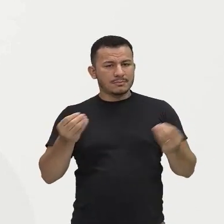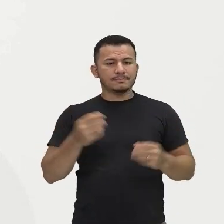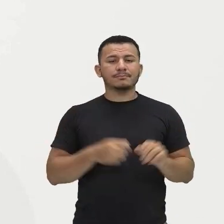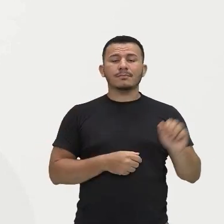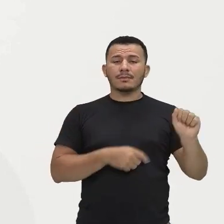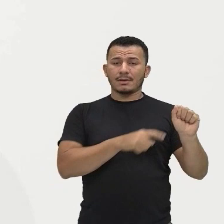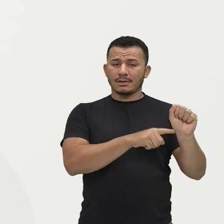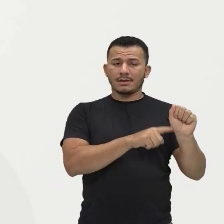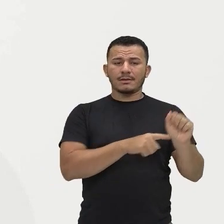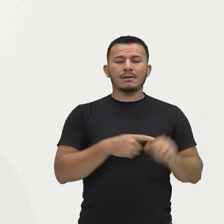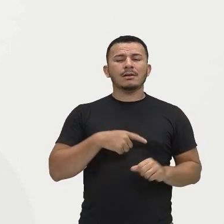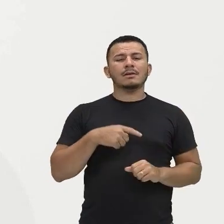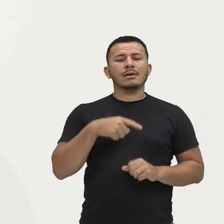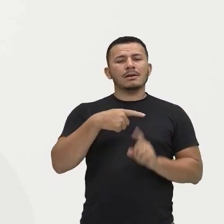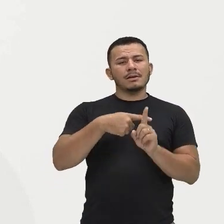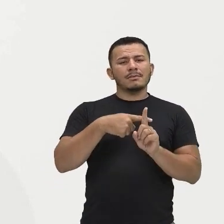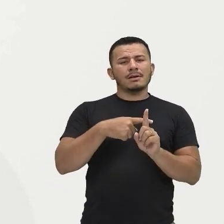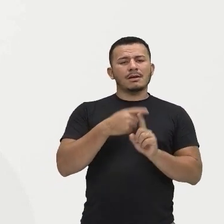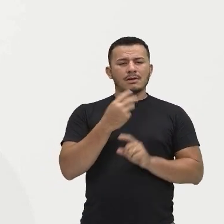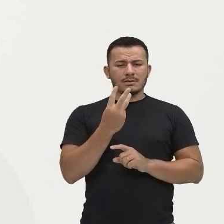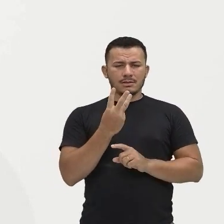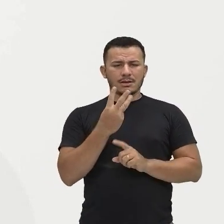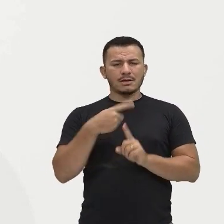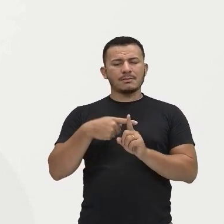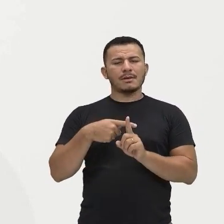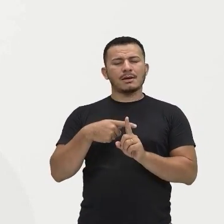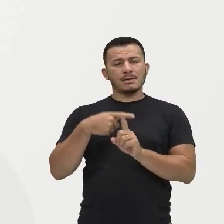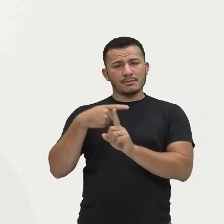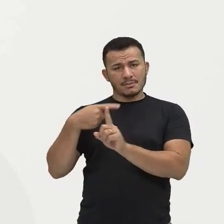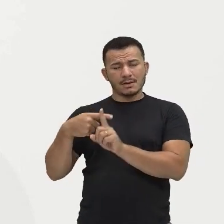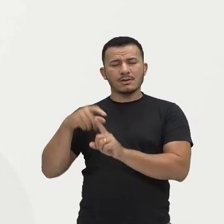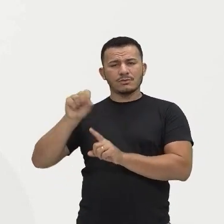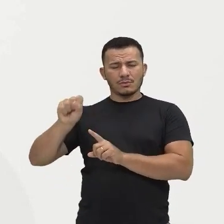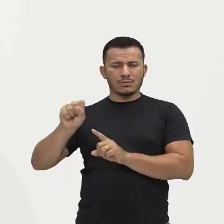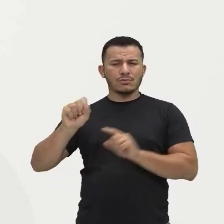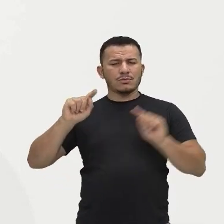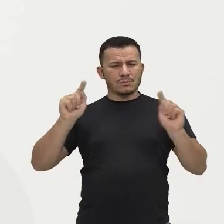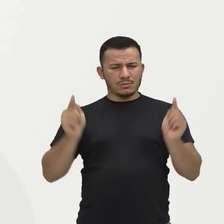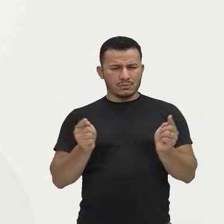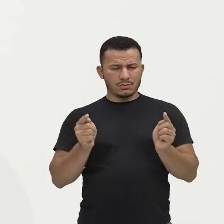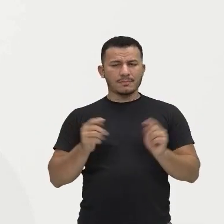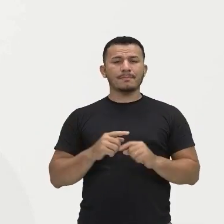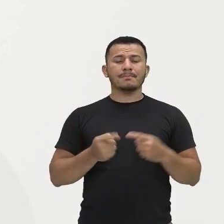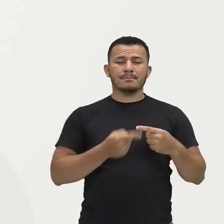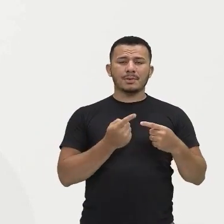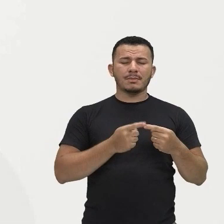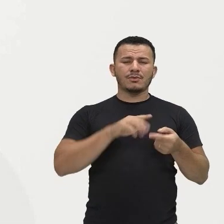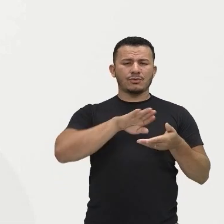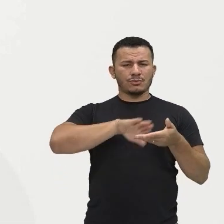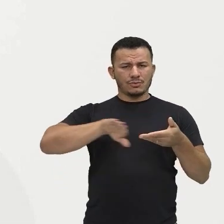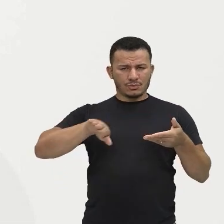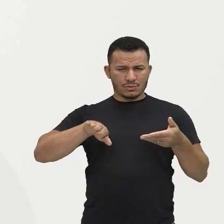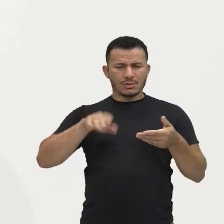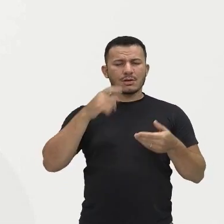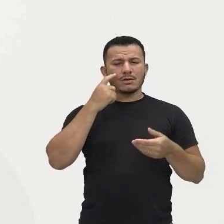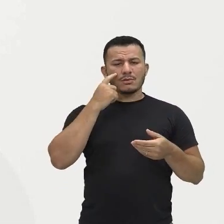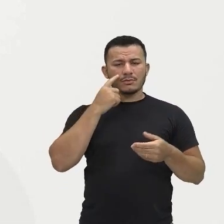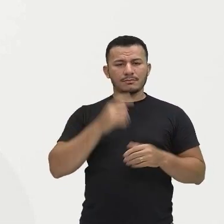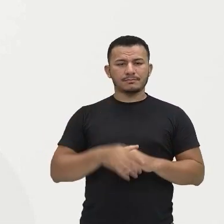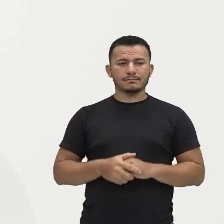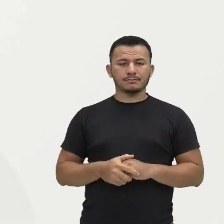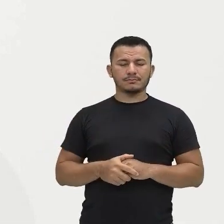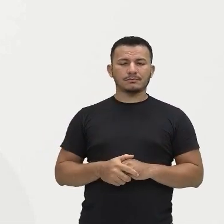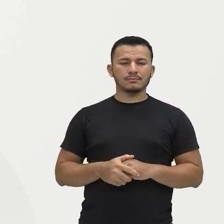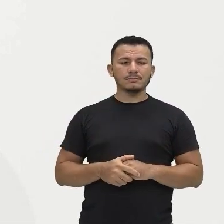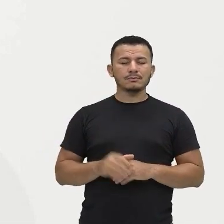mais 3, mais 8. Quanto é que vai dar isso? Primeiro, vamos eliminar. Vamos começar aqui por fora.